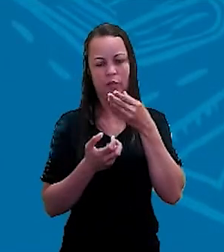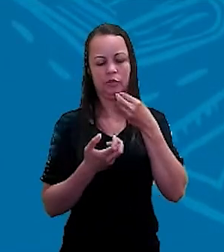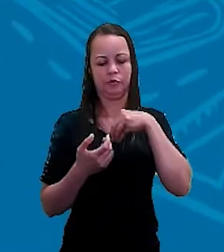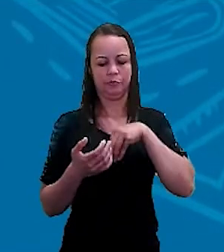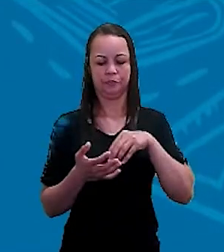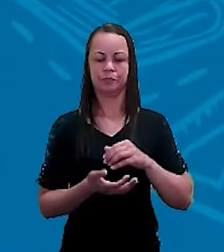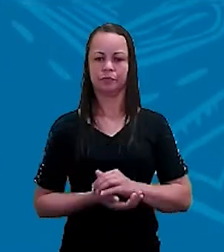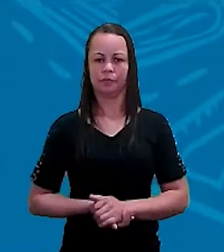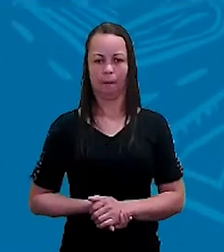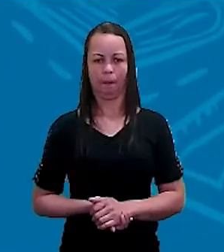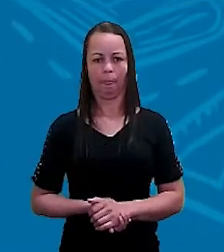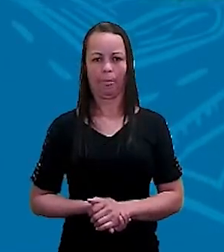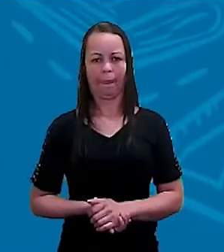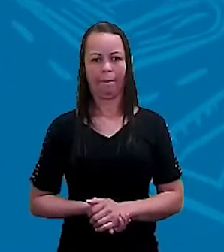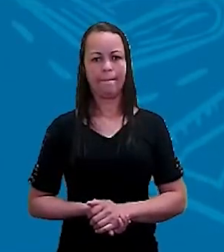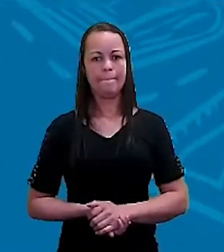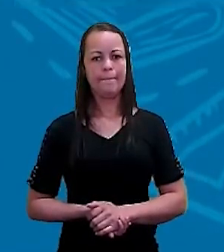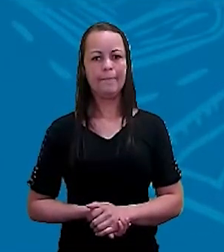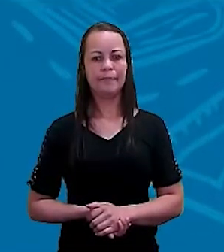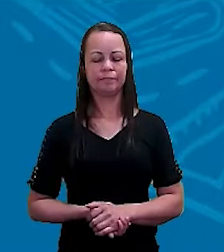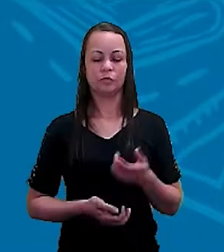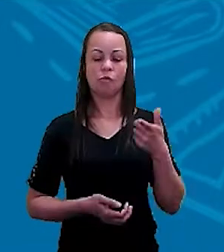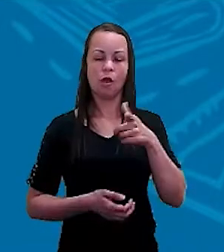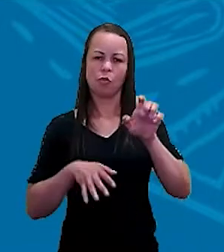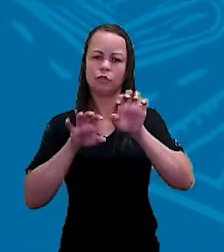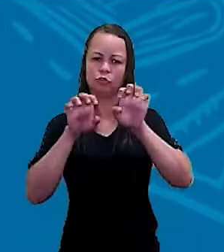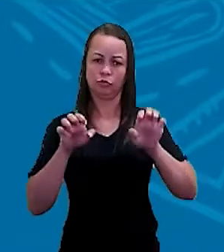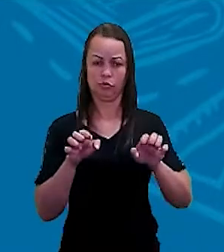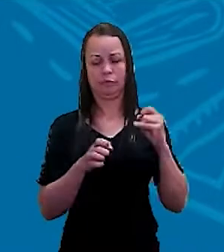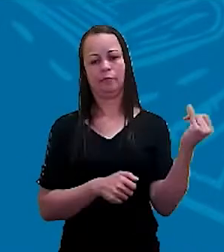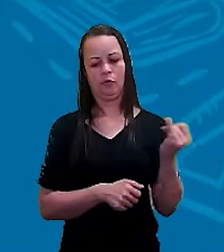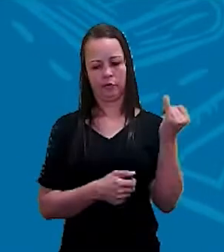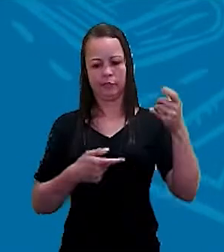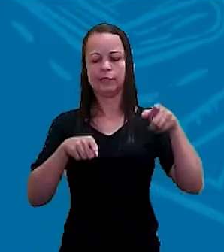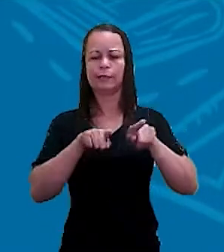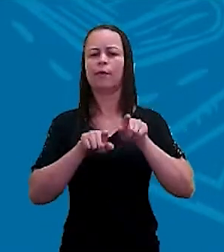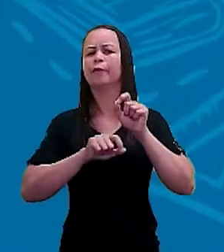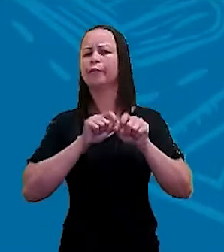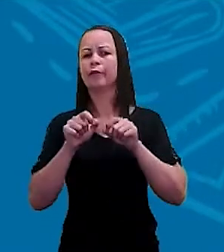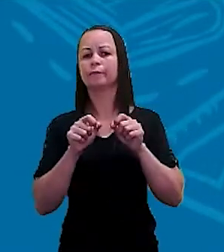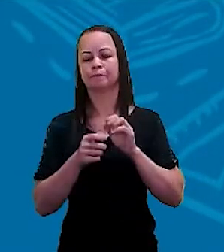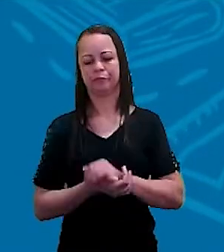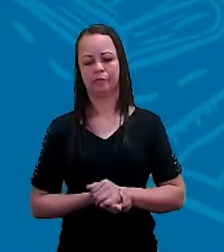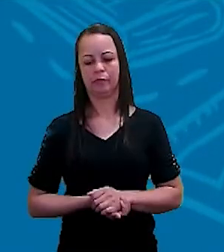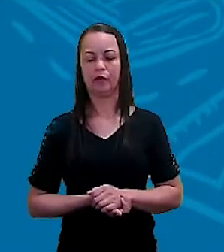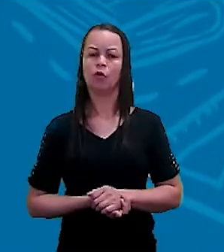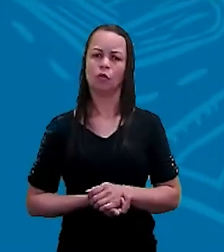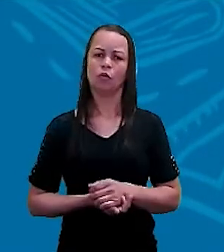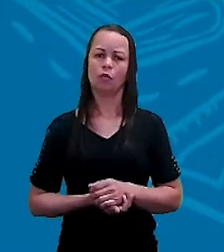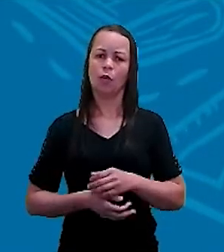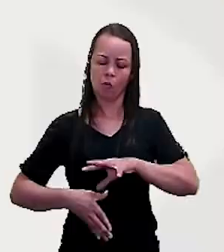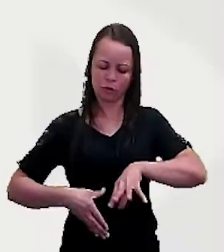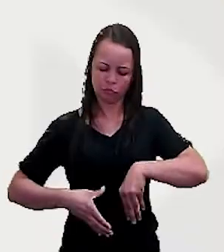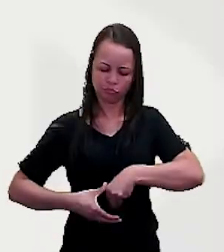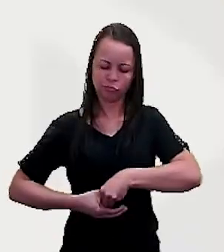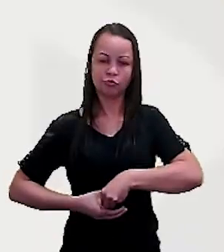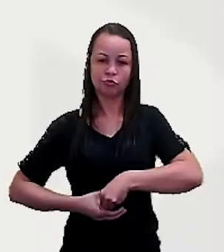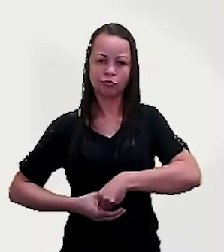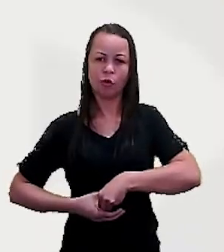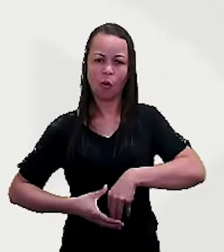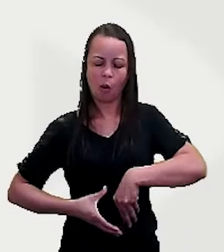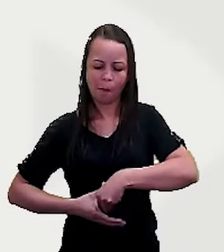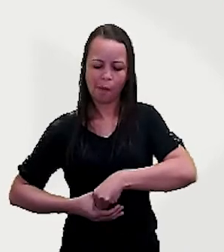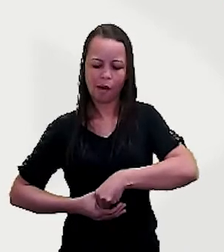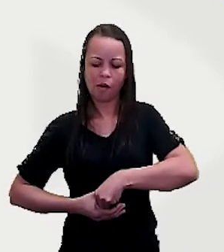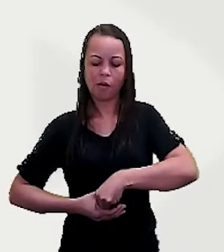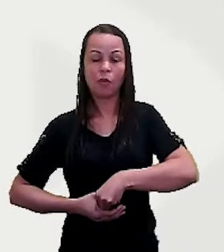petialina. E aí, outra estrutura importantíssima, que é quem, gente? O nosso bom e velho estômago, que é uma estrutura sacular,